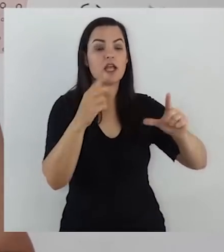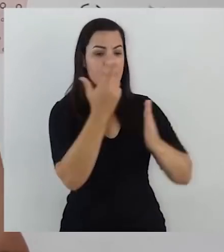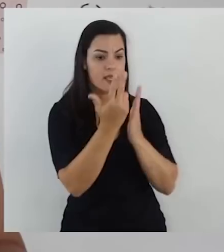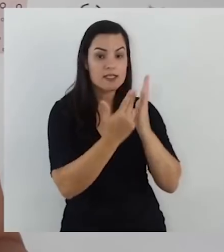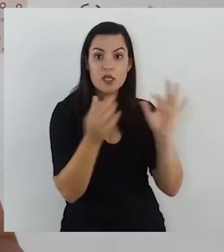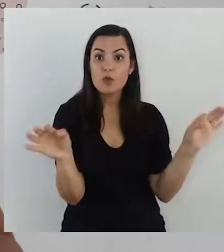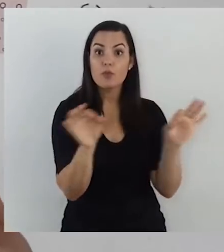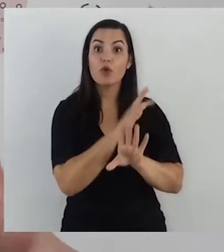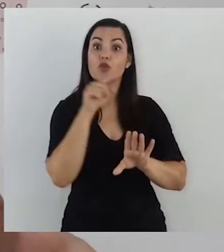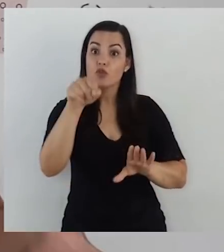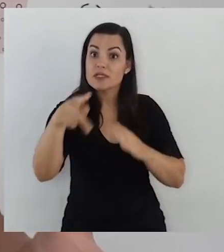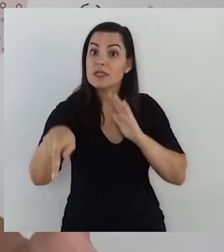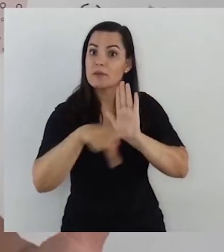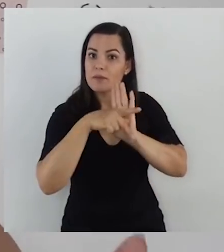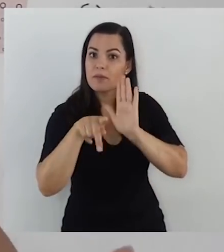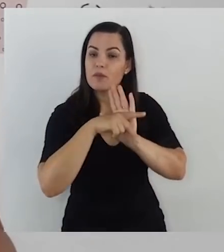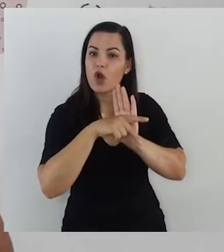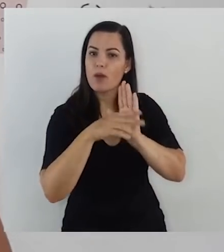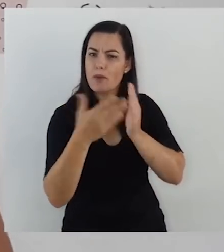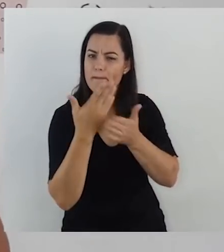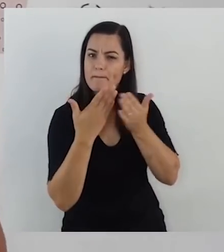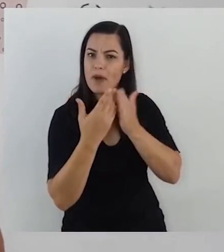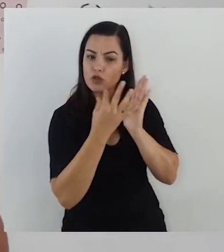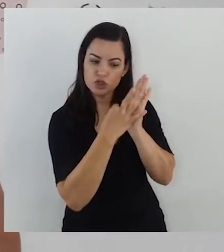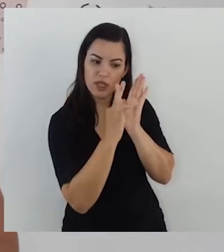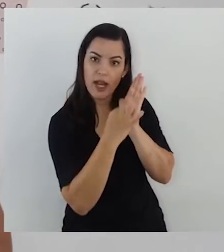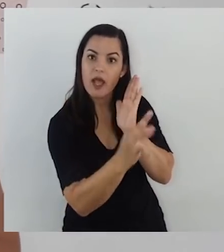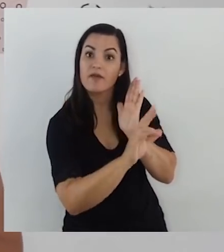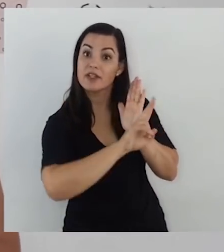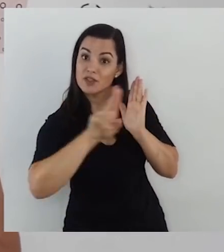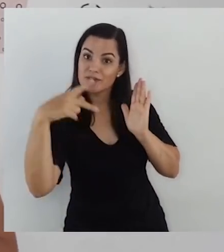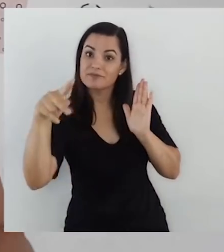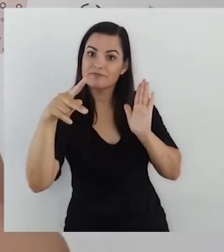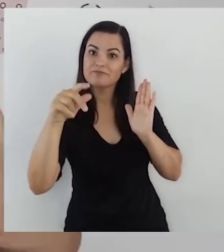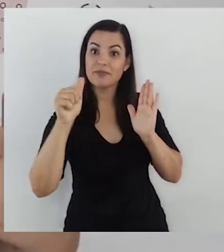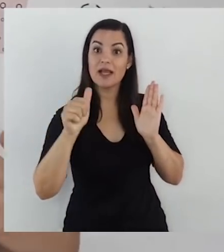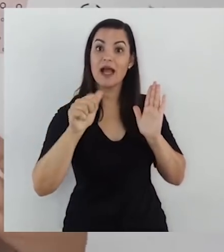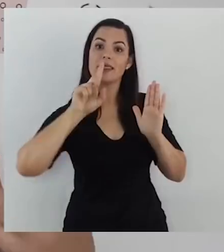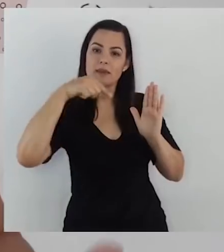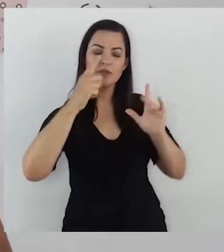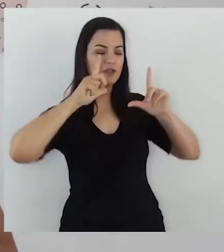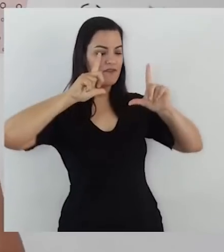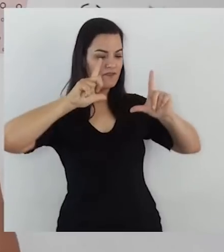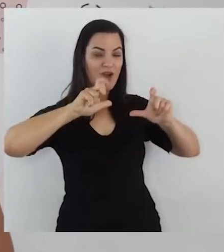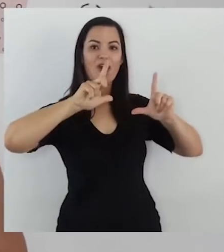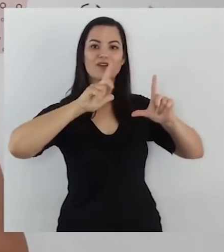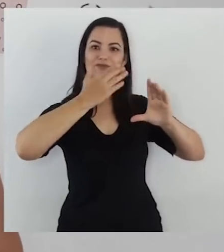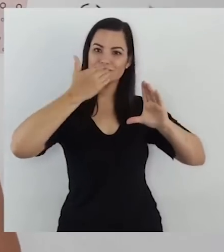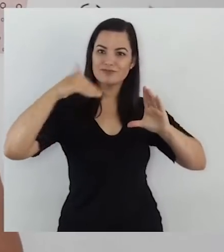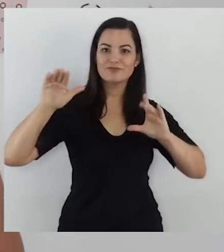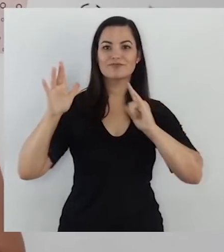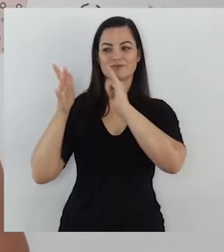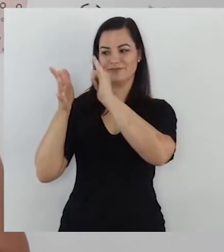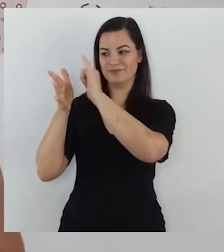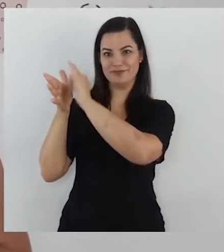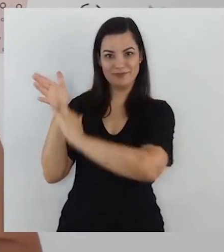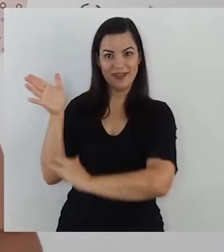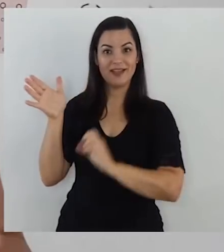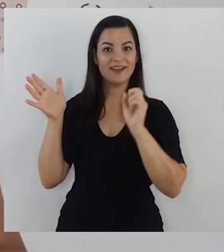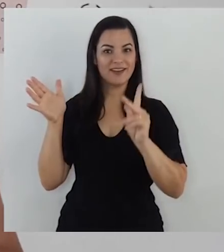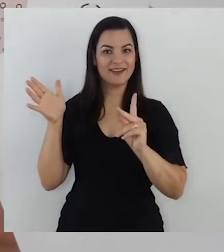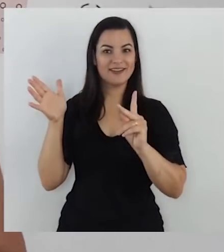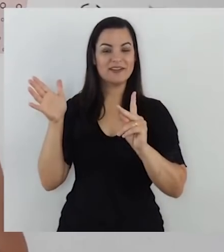mão lá na imagem antes de tirar a foto para anexar no formulário, coloque o seu nome, tá bom?